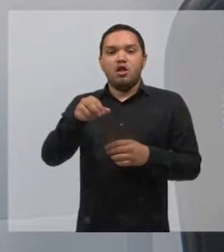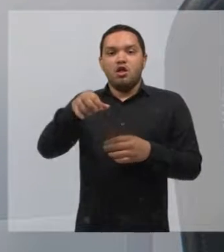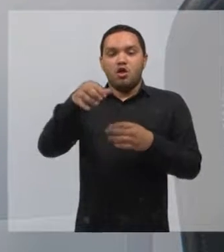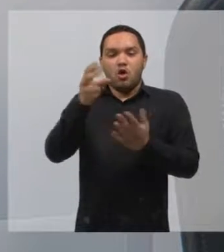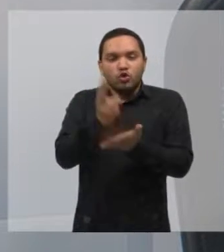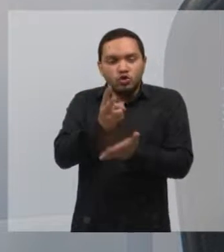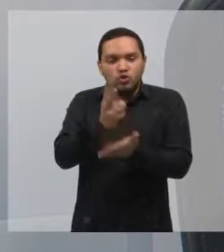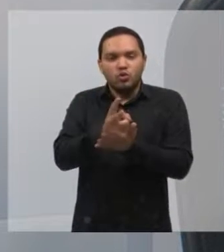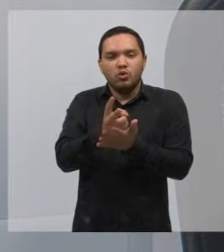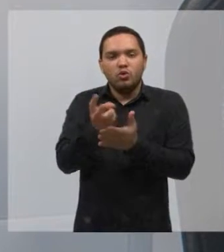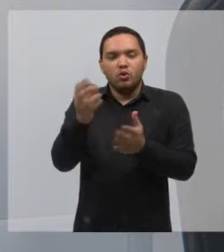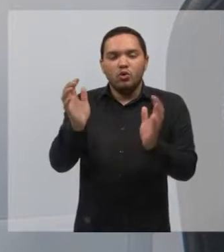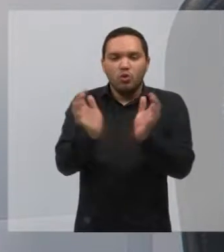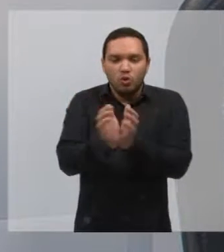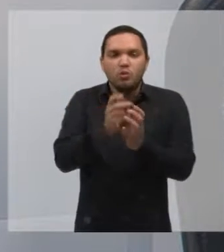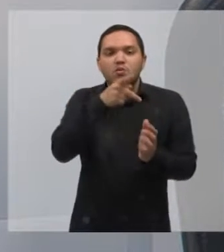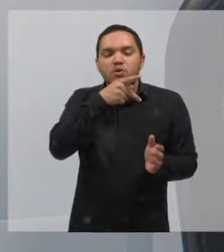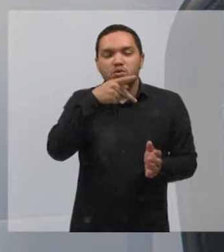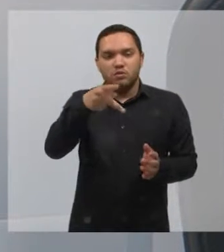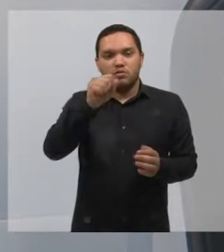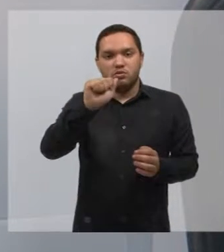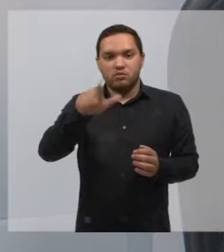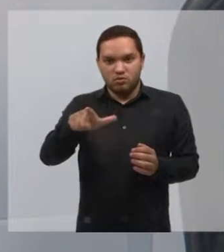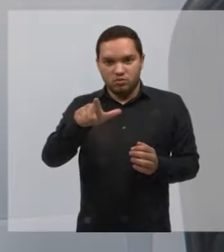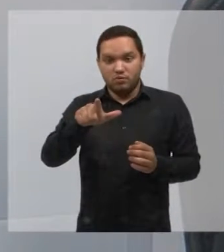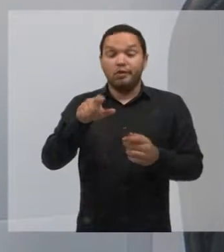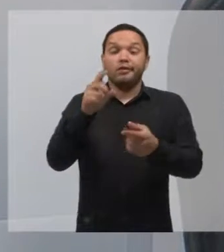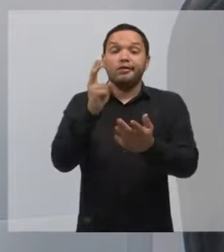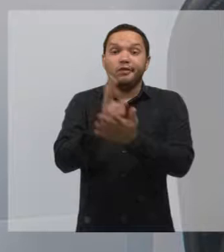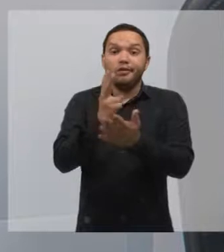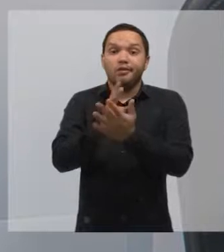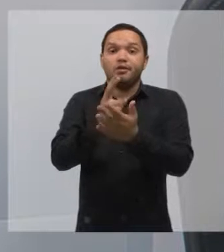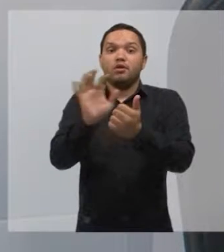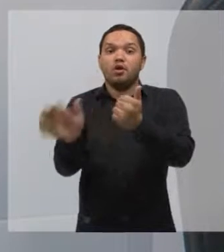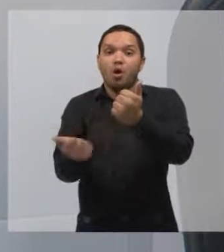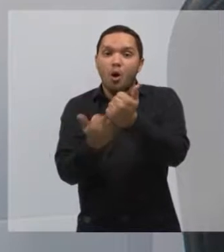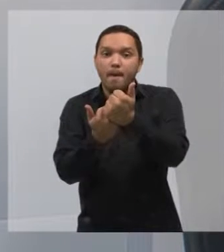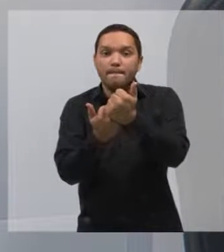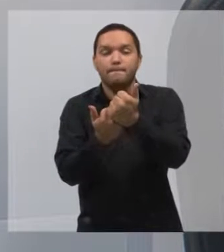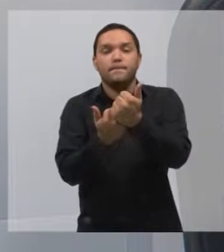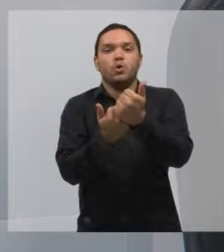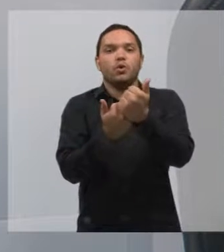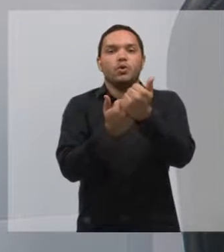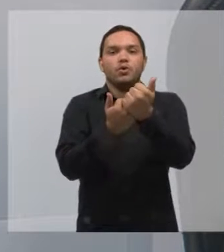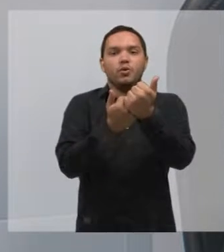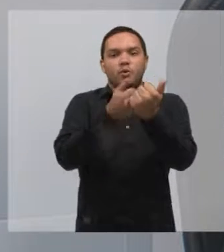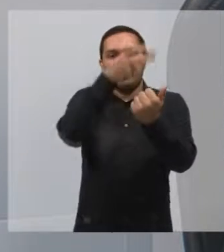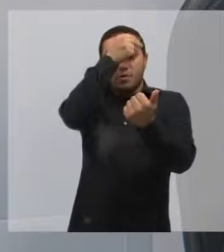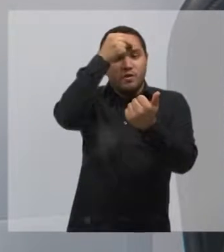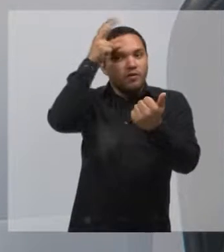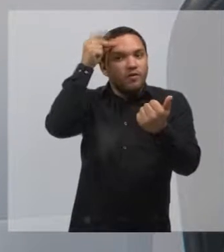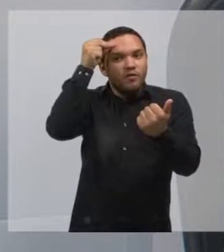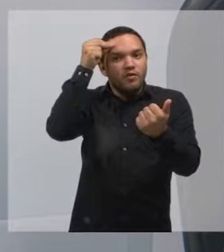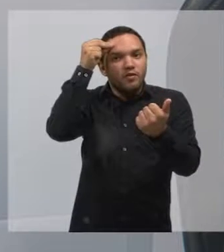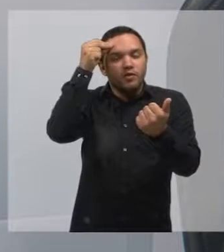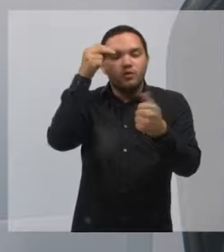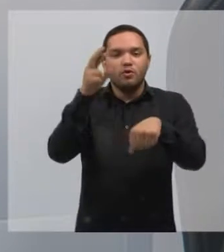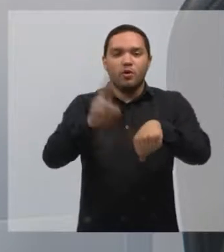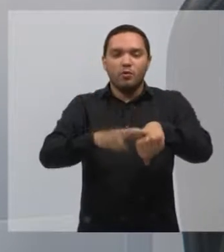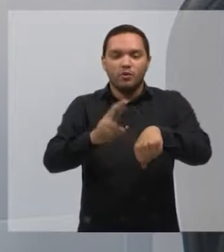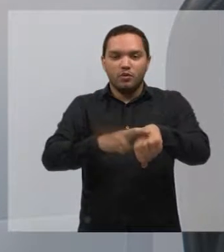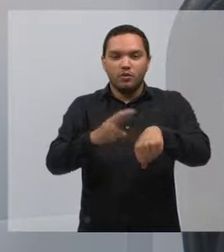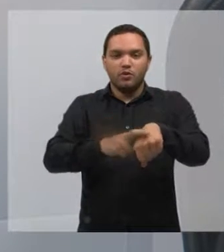PSL, continuar na base de apoio ao prefeito Roberto Cláudio, manter um